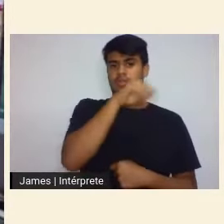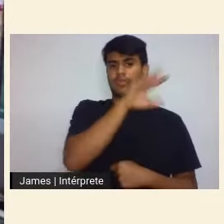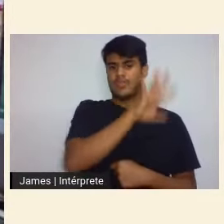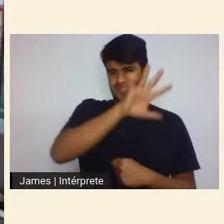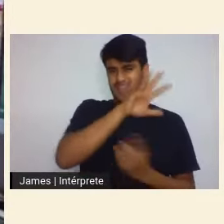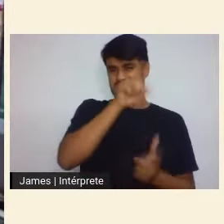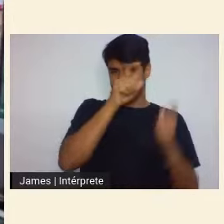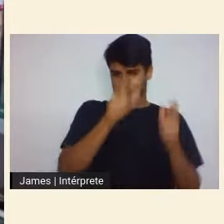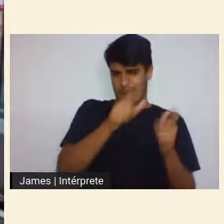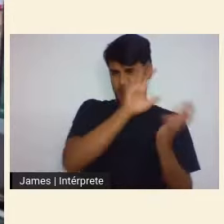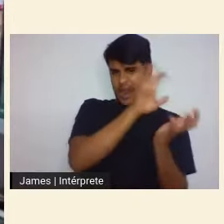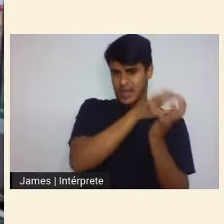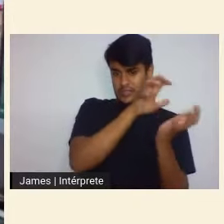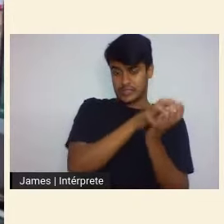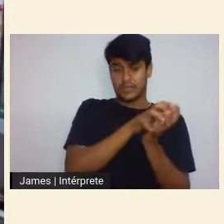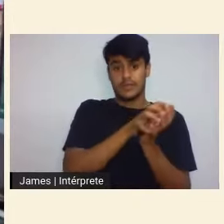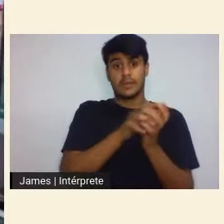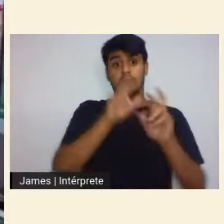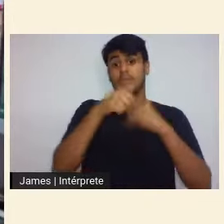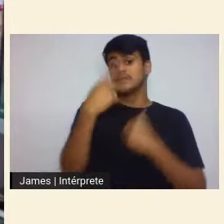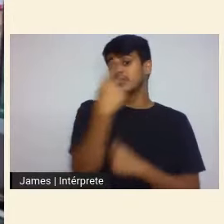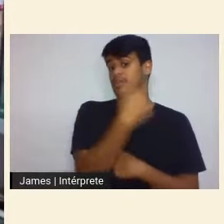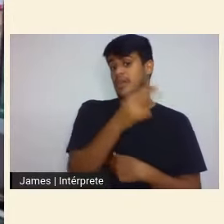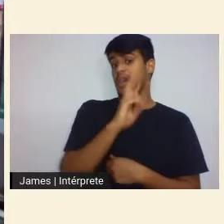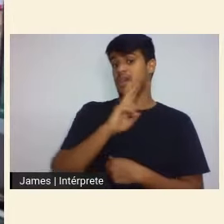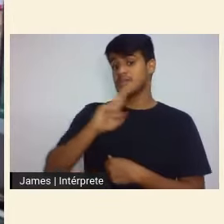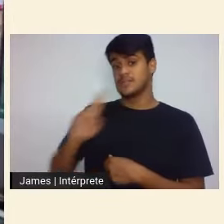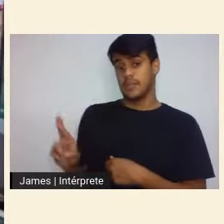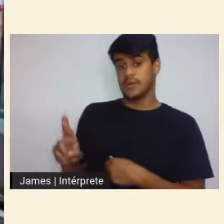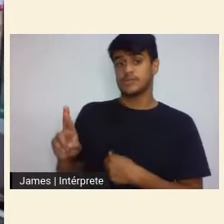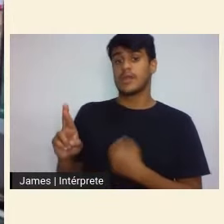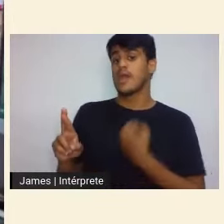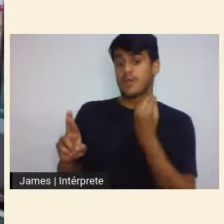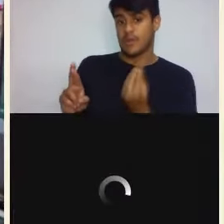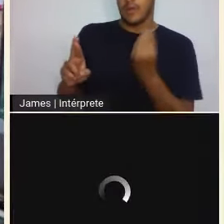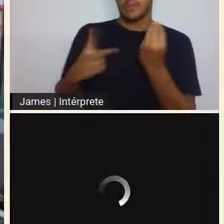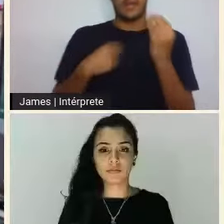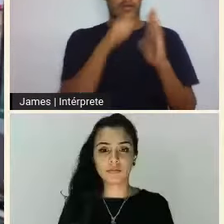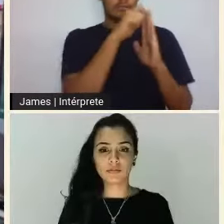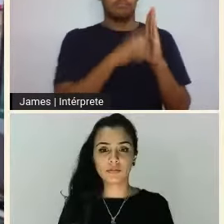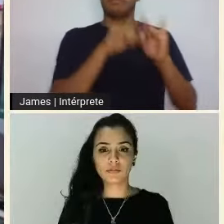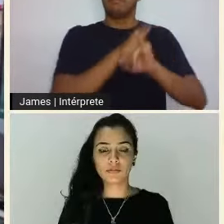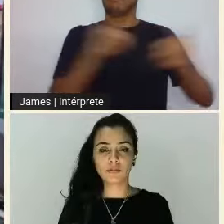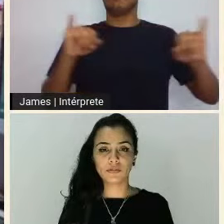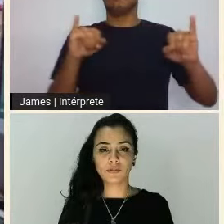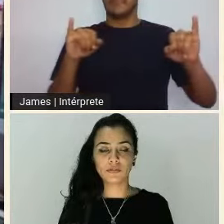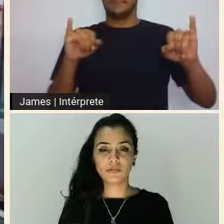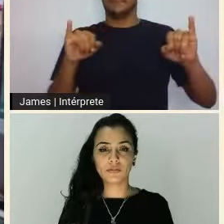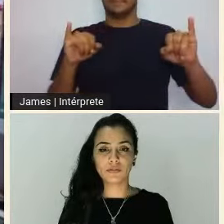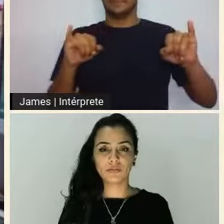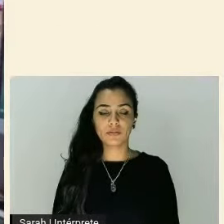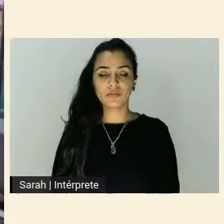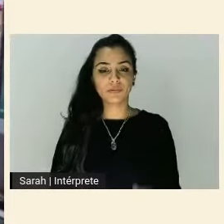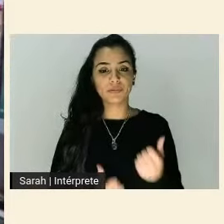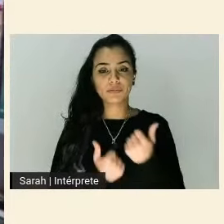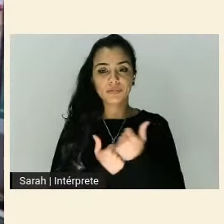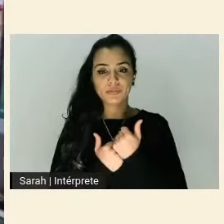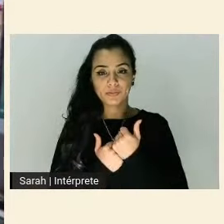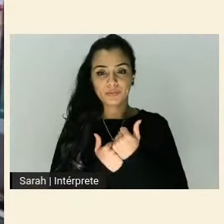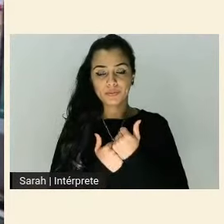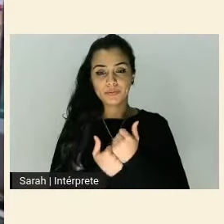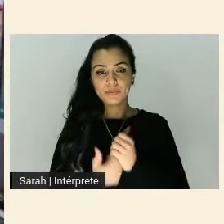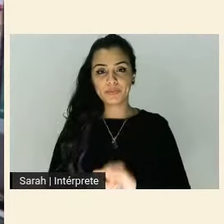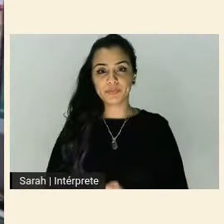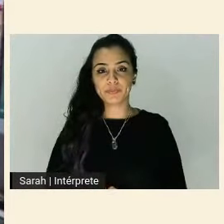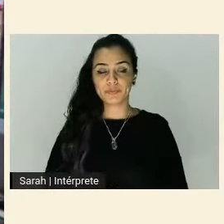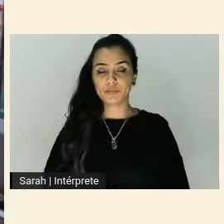Recife, né, e a resposta dele é a publicação desse manifesto. Né. Joaquim Nojosa,